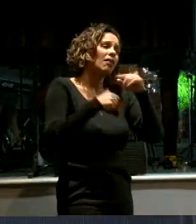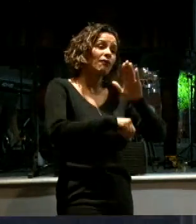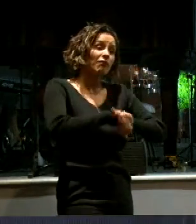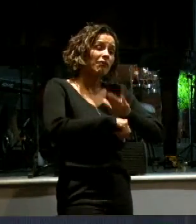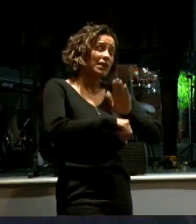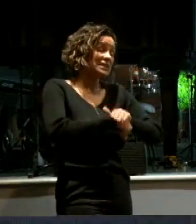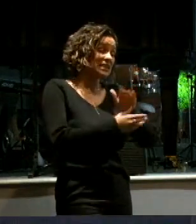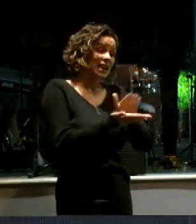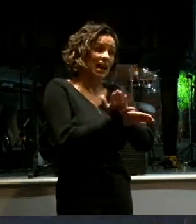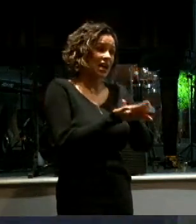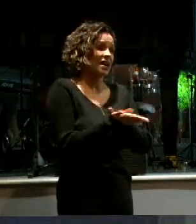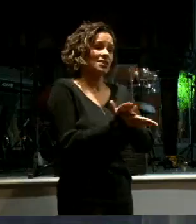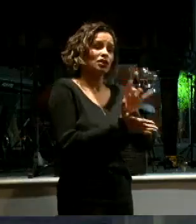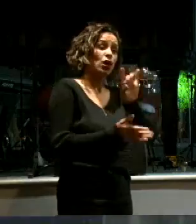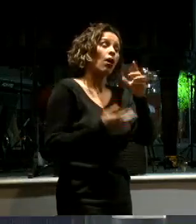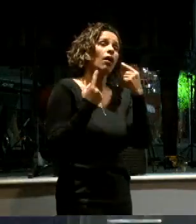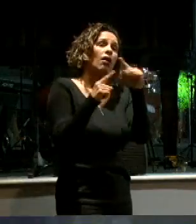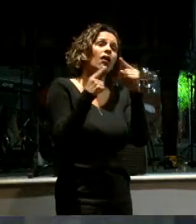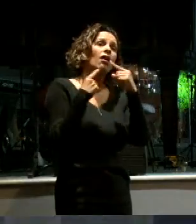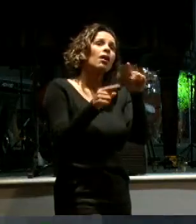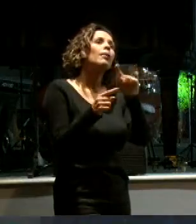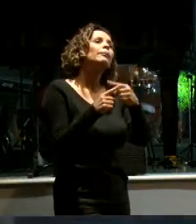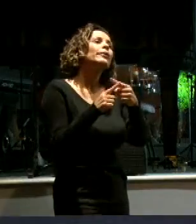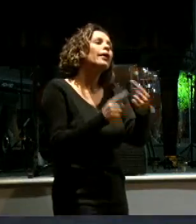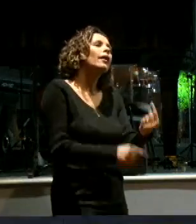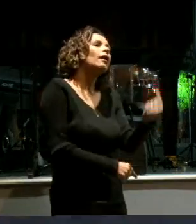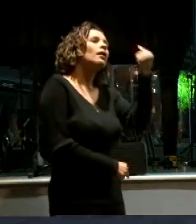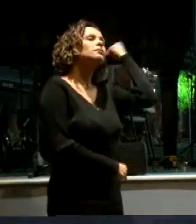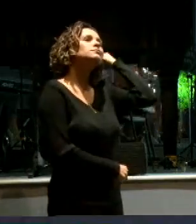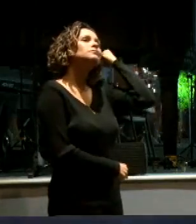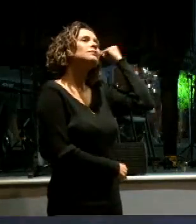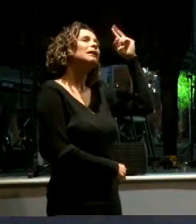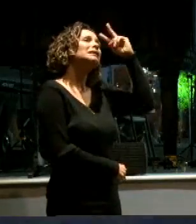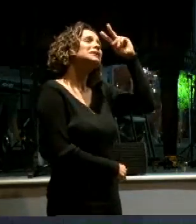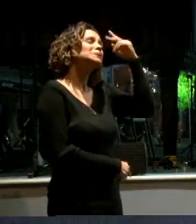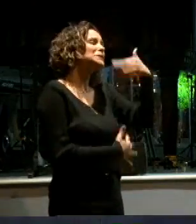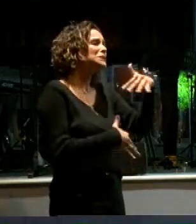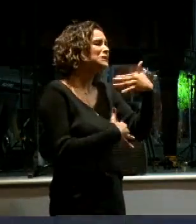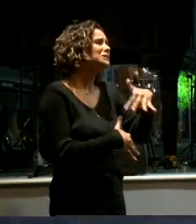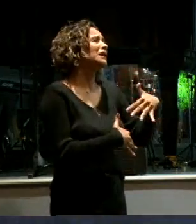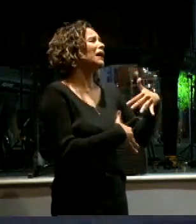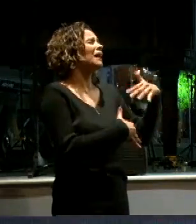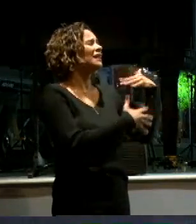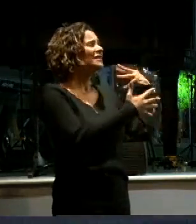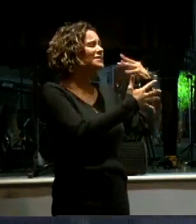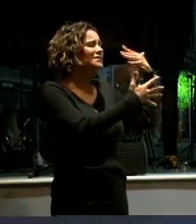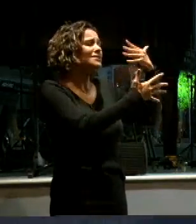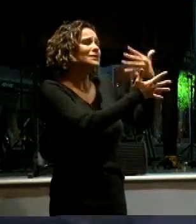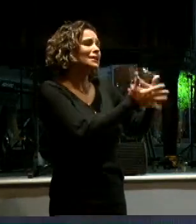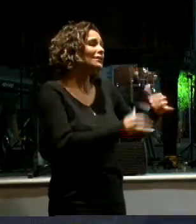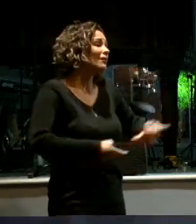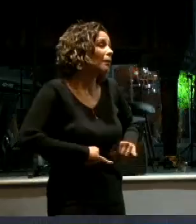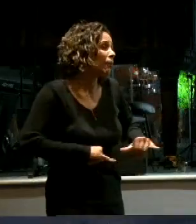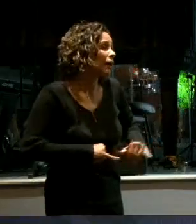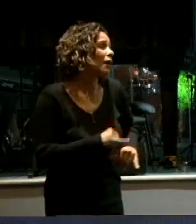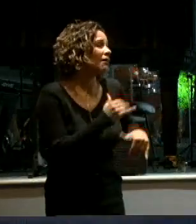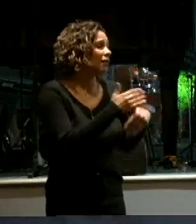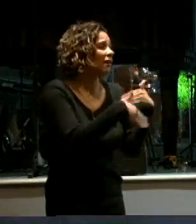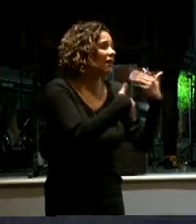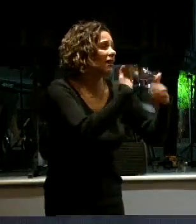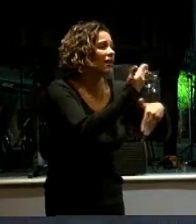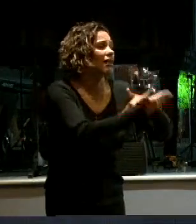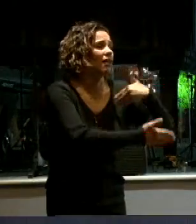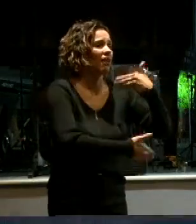quê? Porque você olha para o passado e se lembra das dores, das decepções, dos